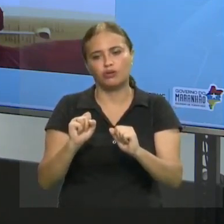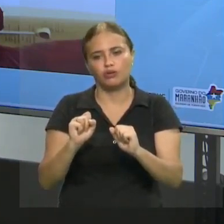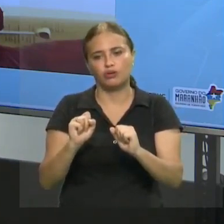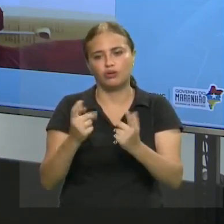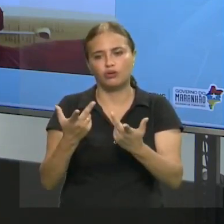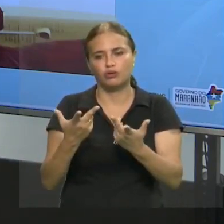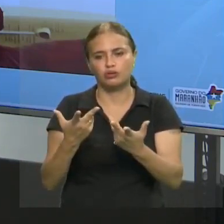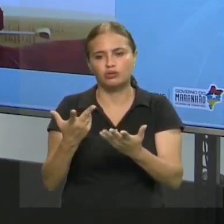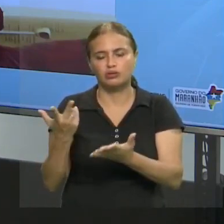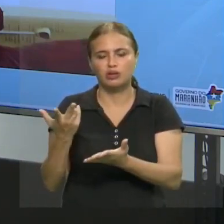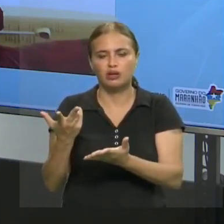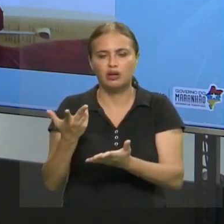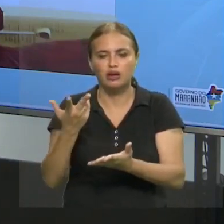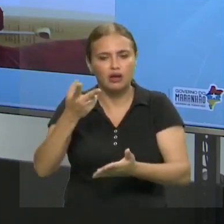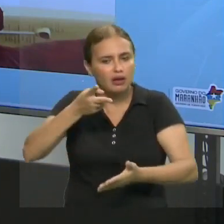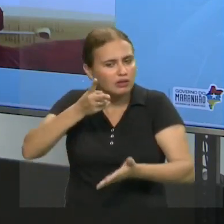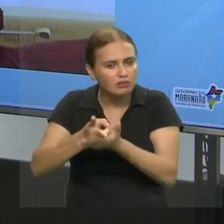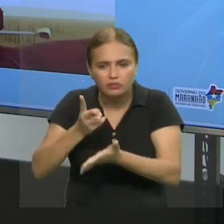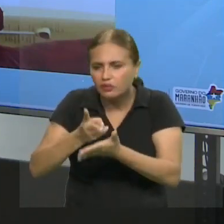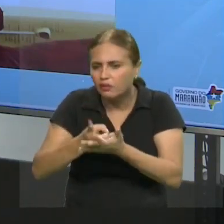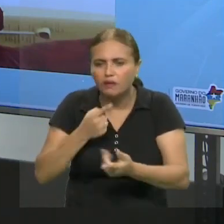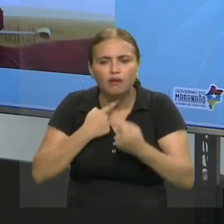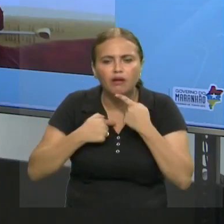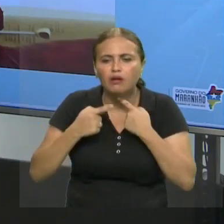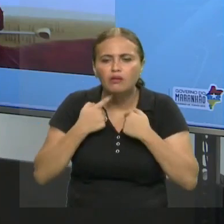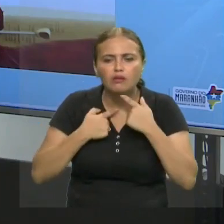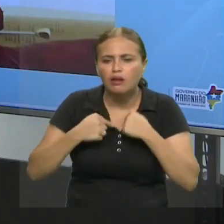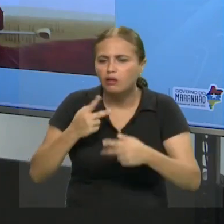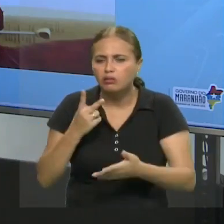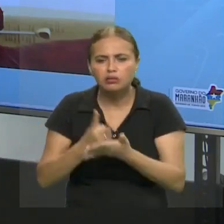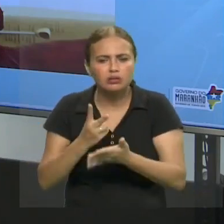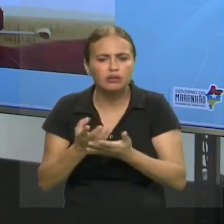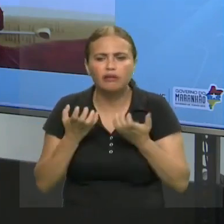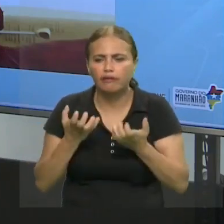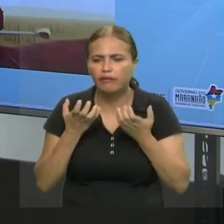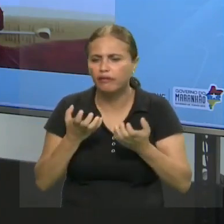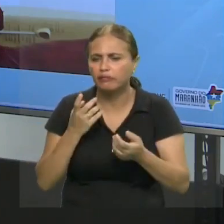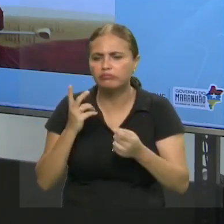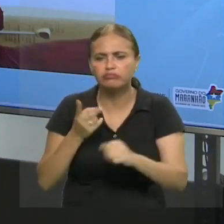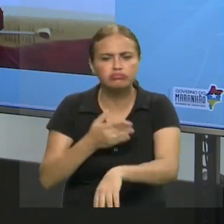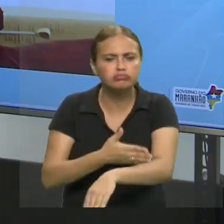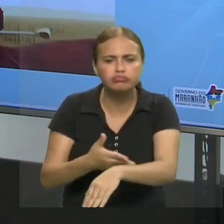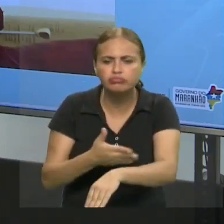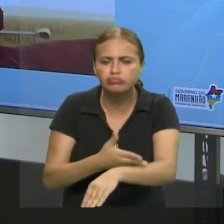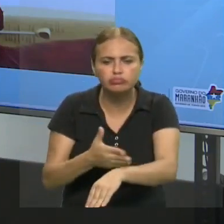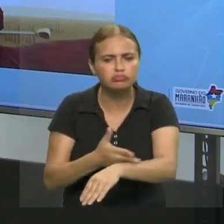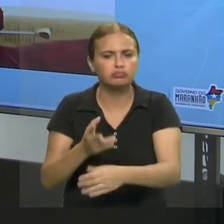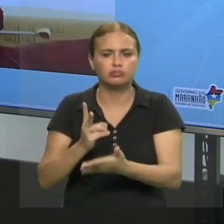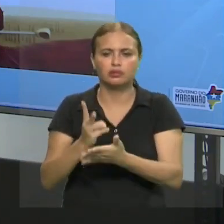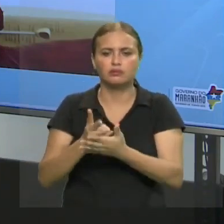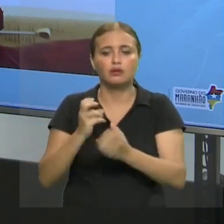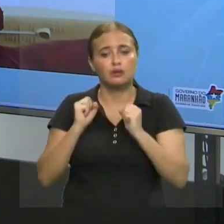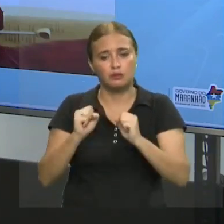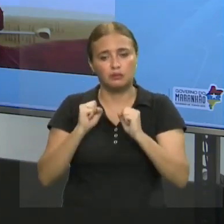obsessivo compulsivo, e a gente vai ver agora no vídeo como é que isso pode acontecer. Quando um hábito ele é